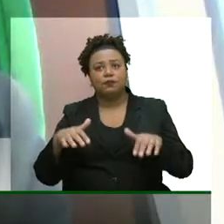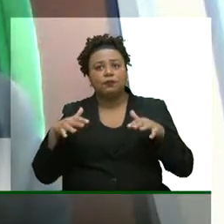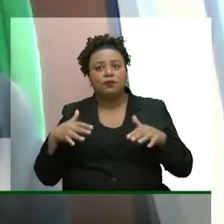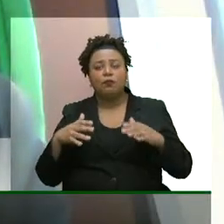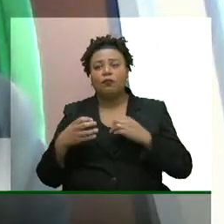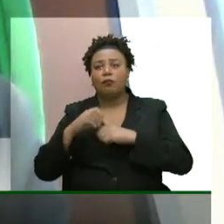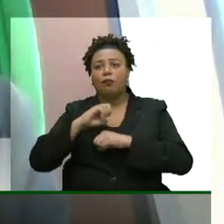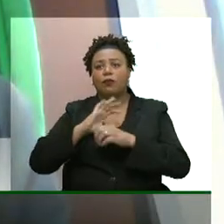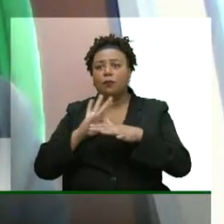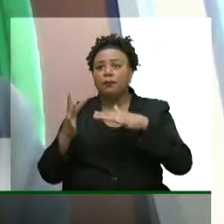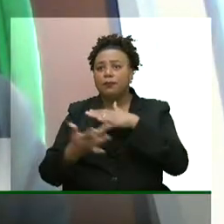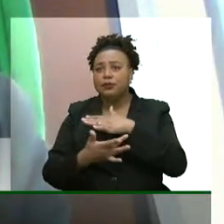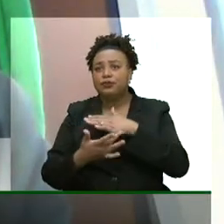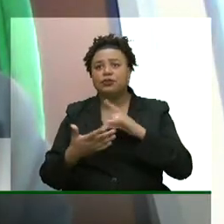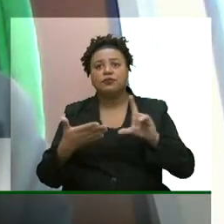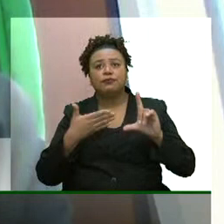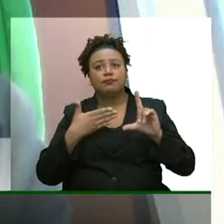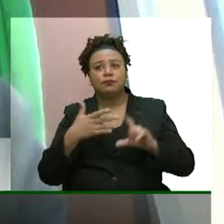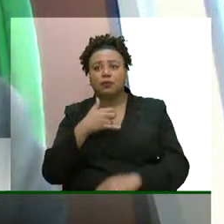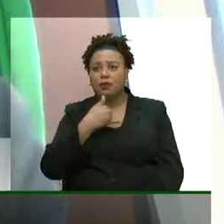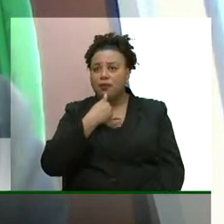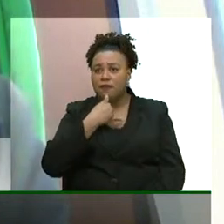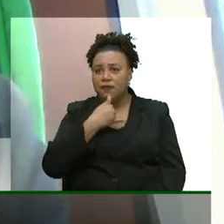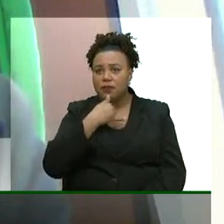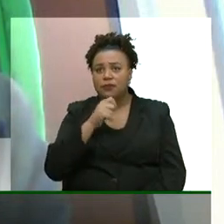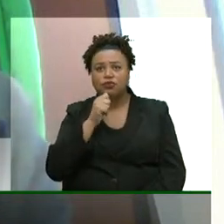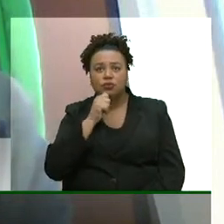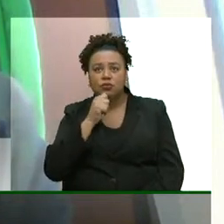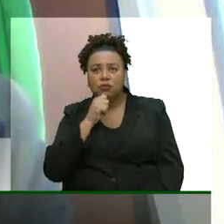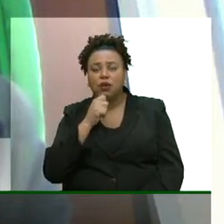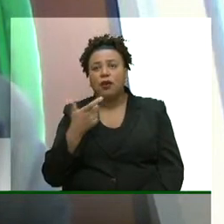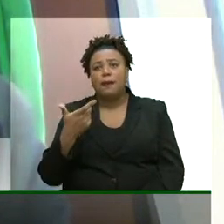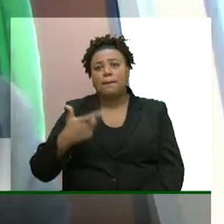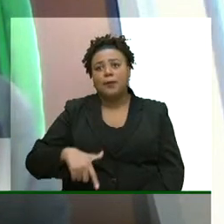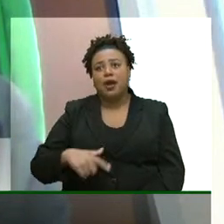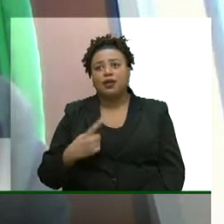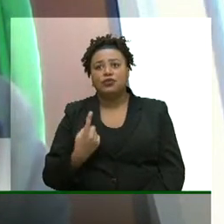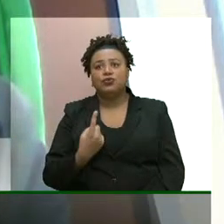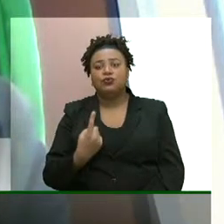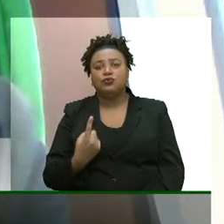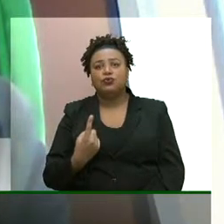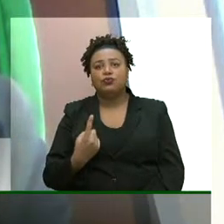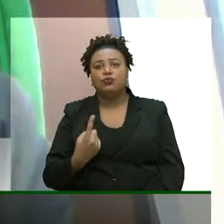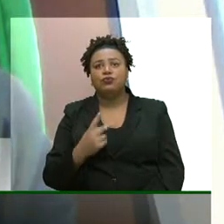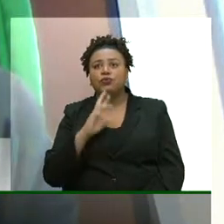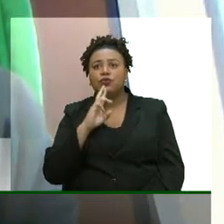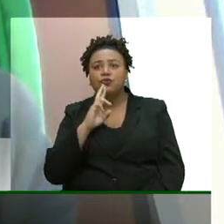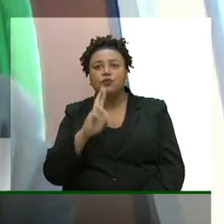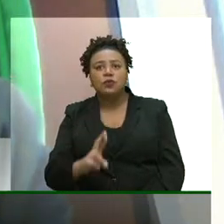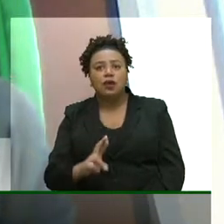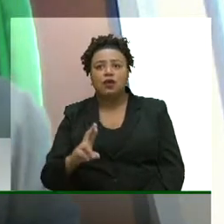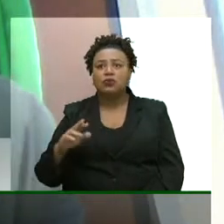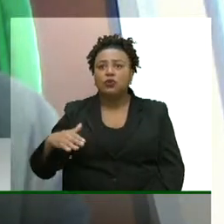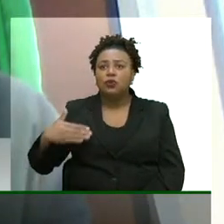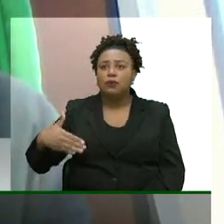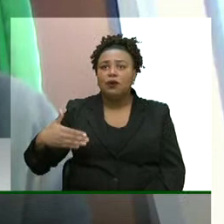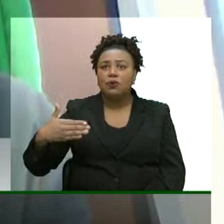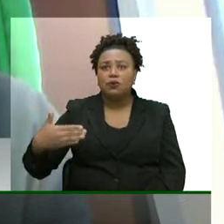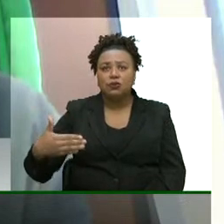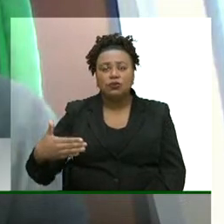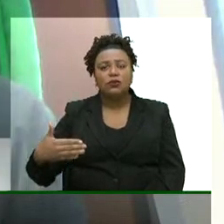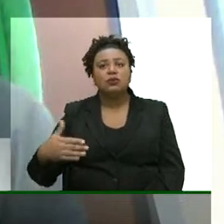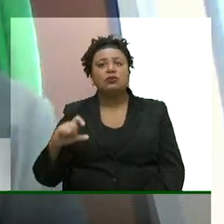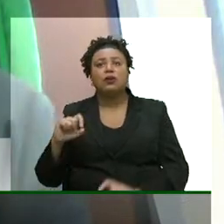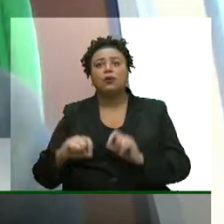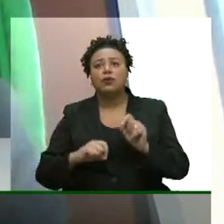pelas mídias virtuais, ainda, infelizmente, que, aliás, é mais um resultado e uma consequência do